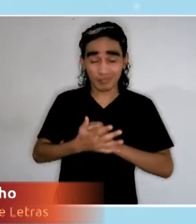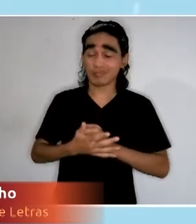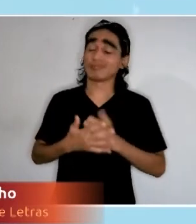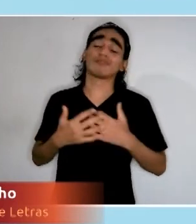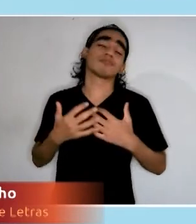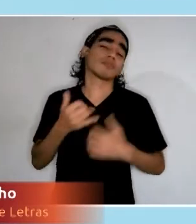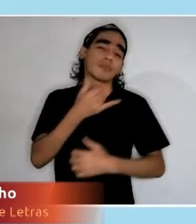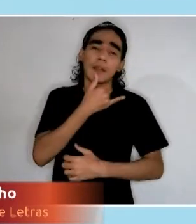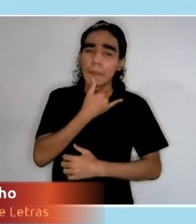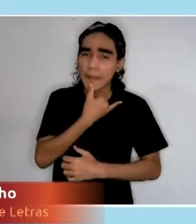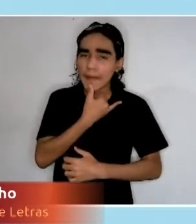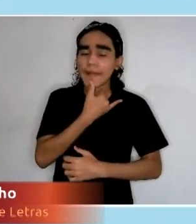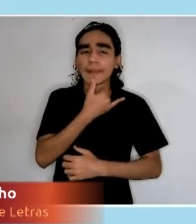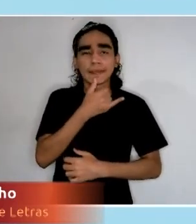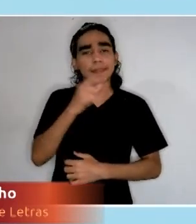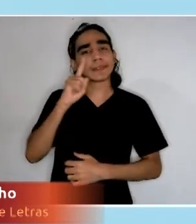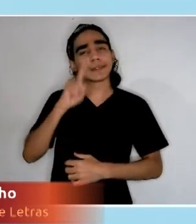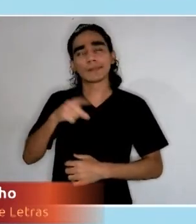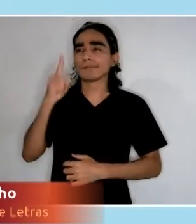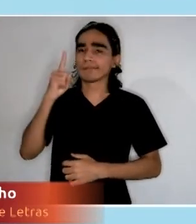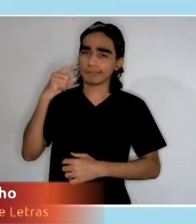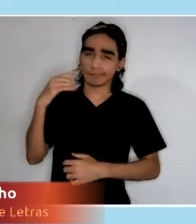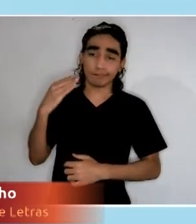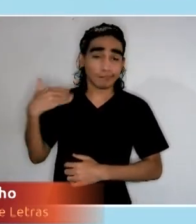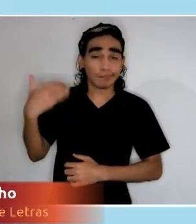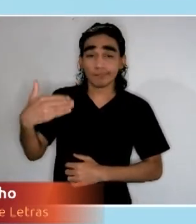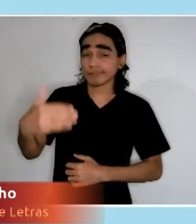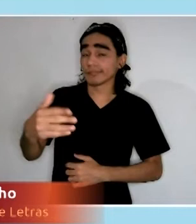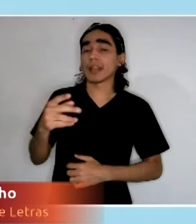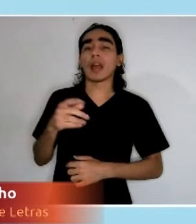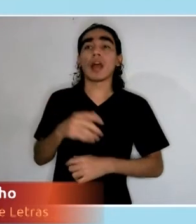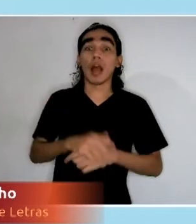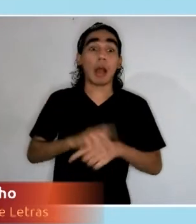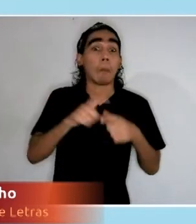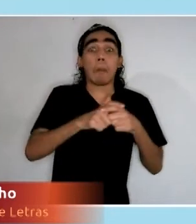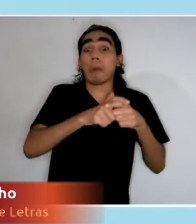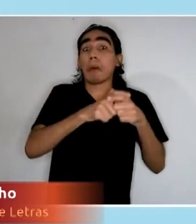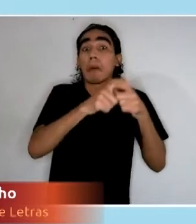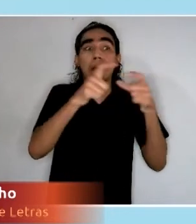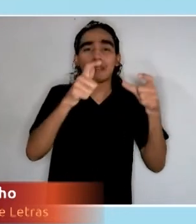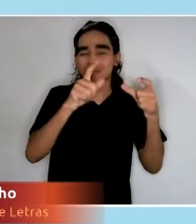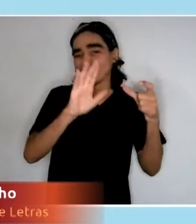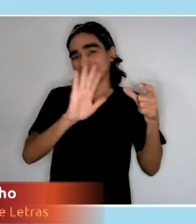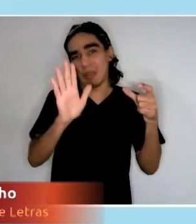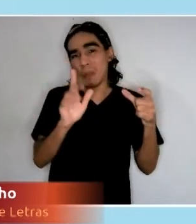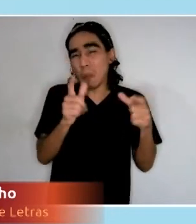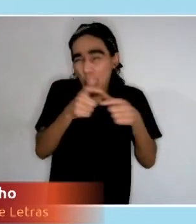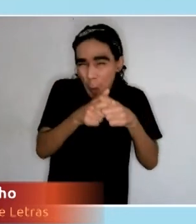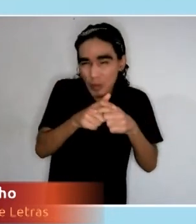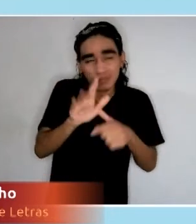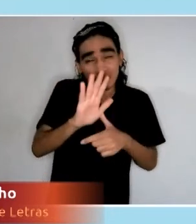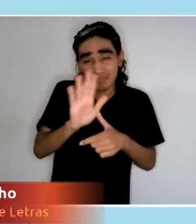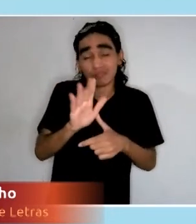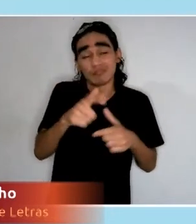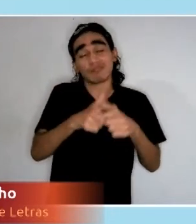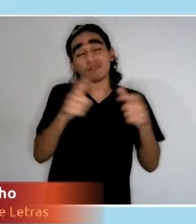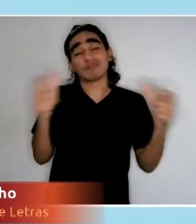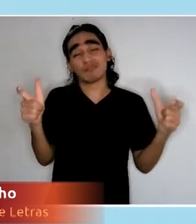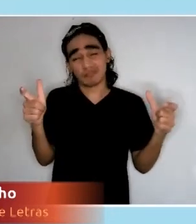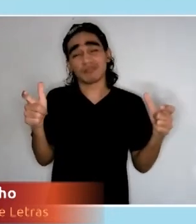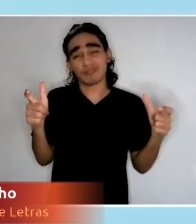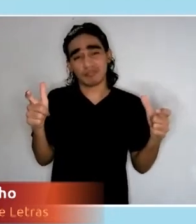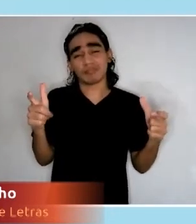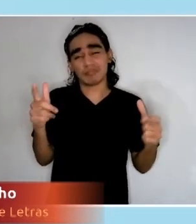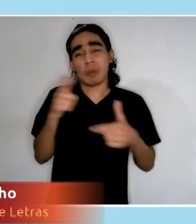se abate sempre sobre os mesmos que são muitos, né? Que não é pouca gente que passa por